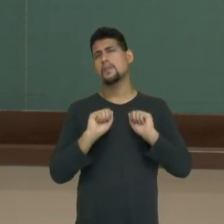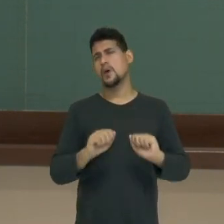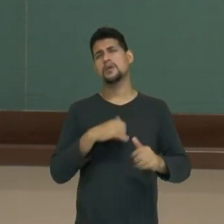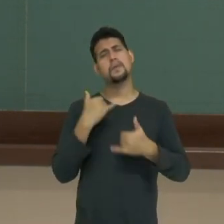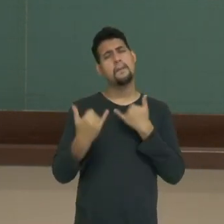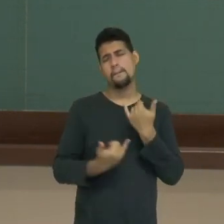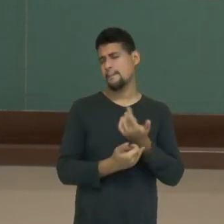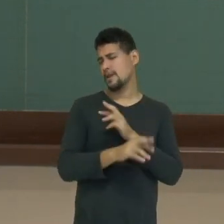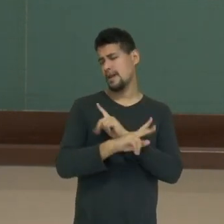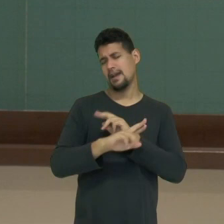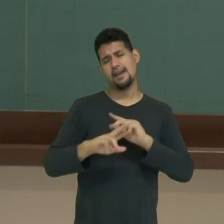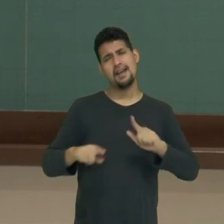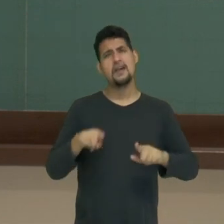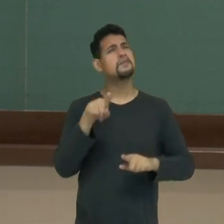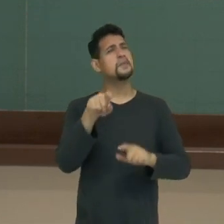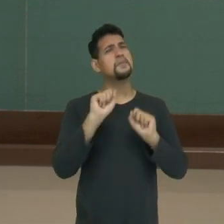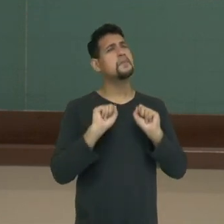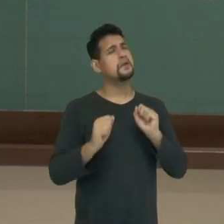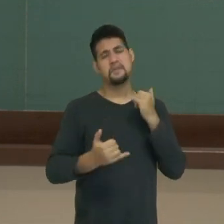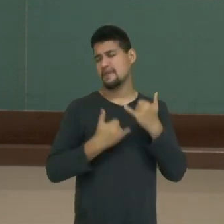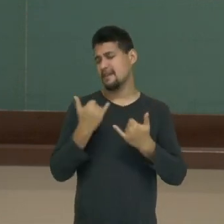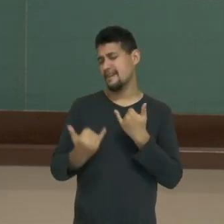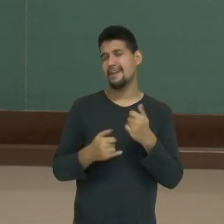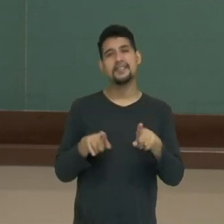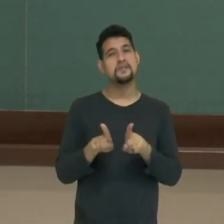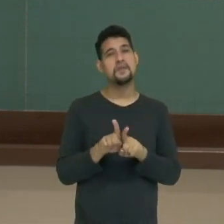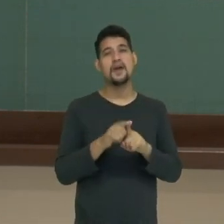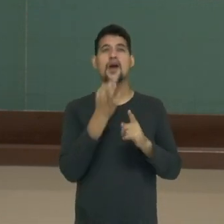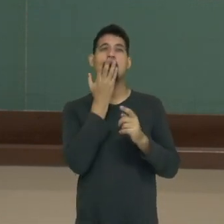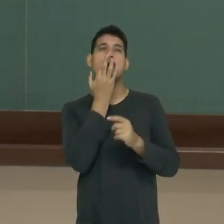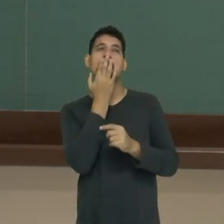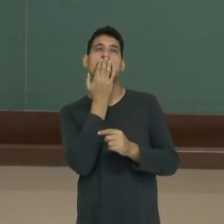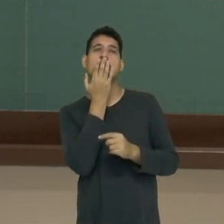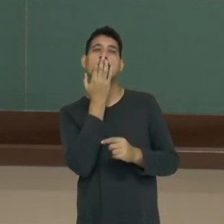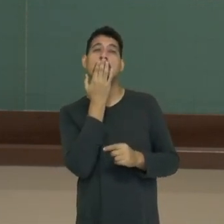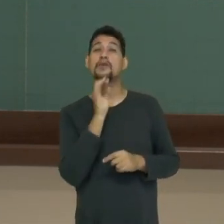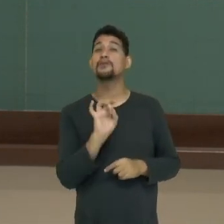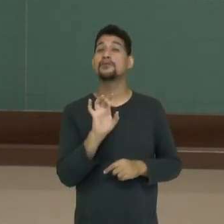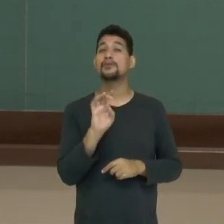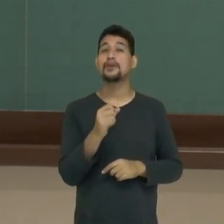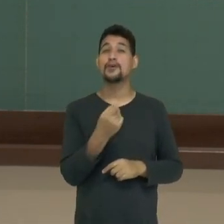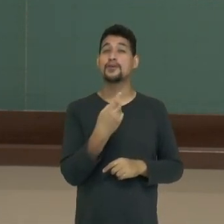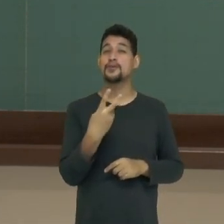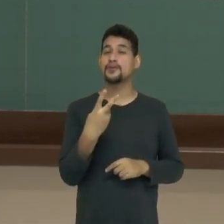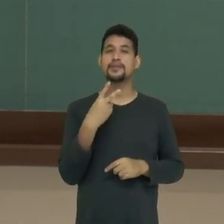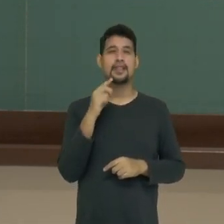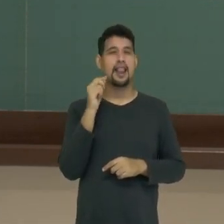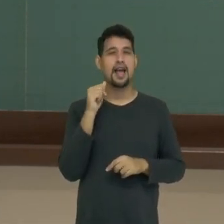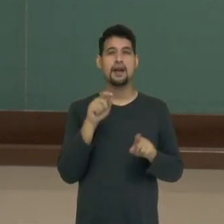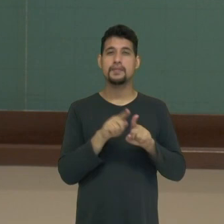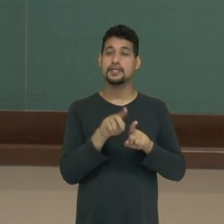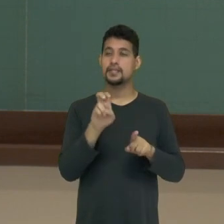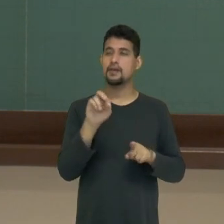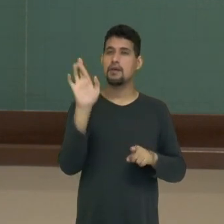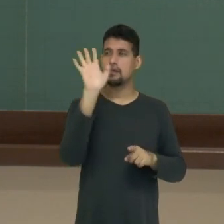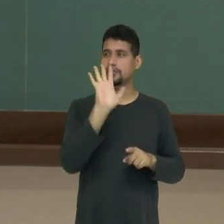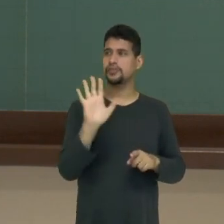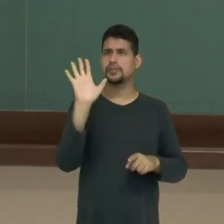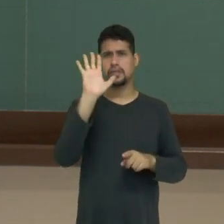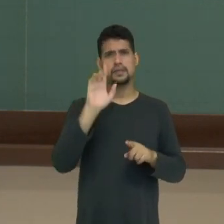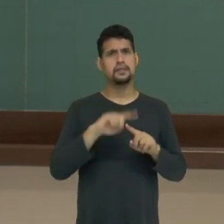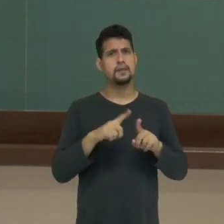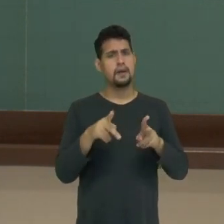brincar muito, você pode brincar muito aí com as cores, com apenas 12 lápis nessas 5 regiões. Então veja